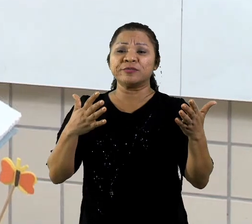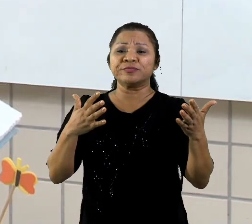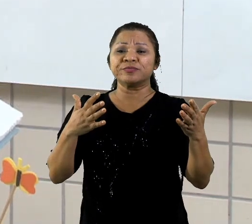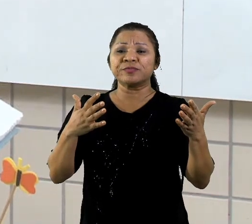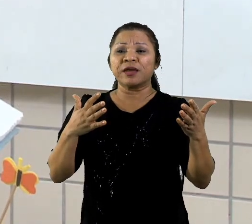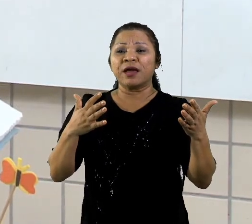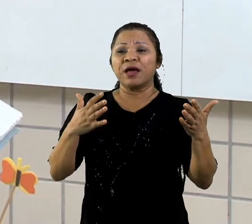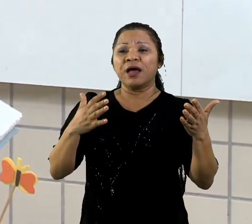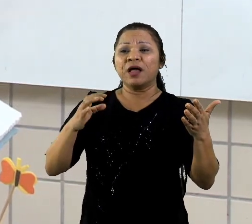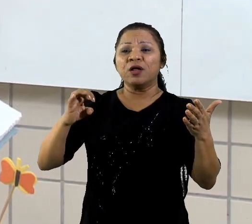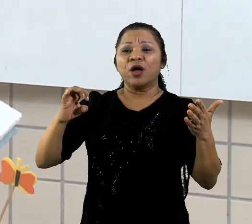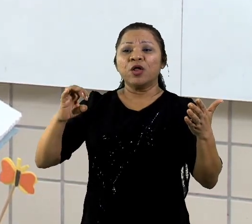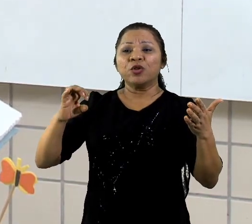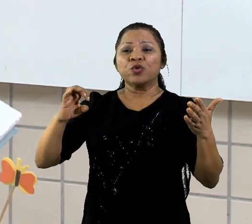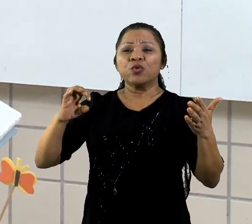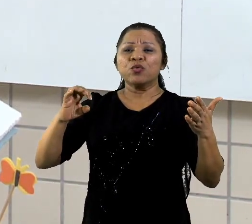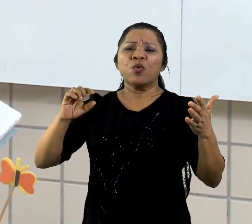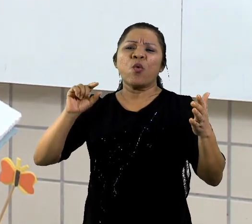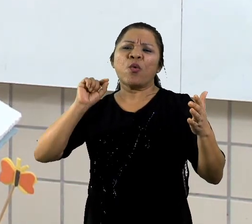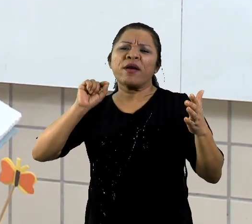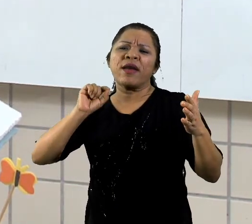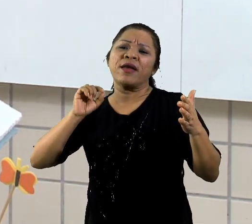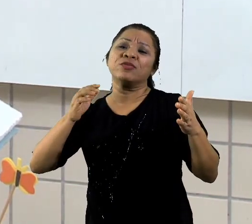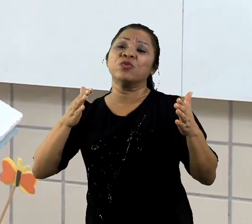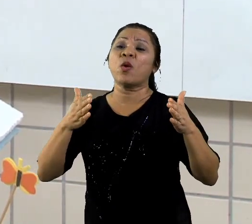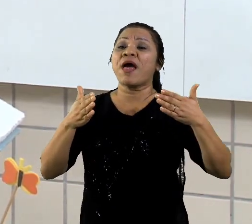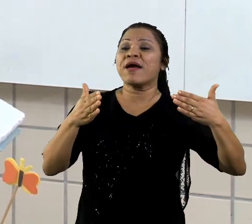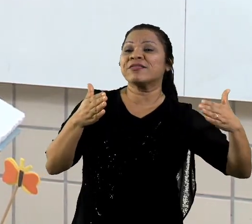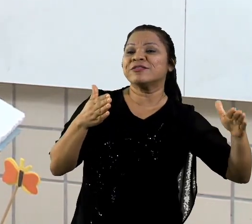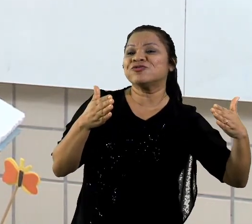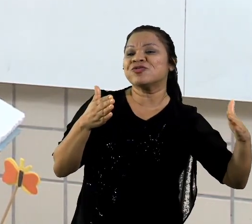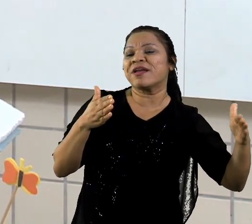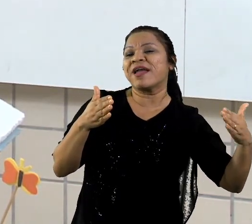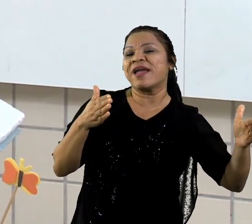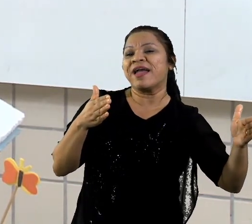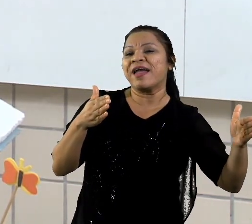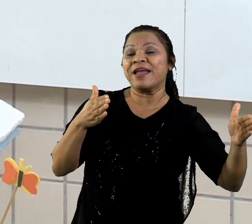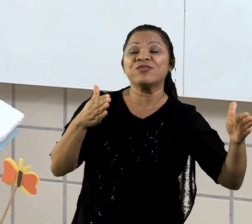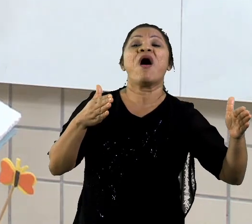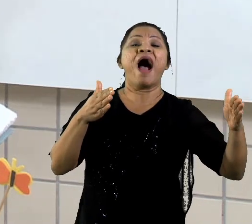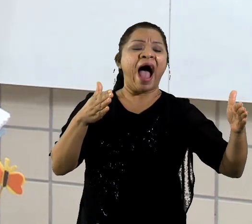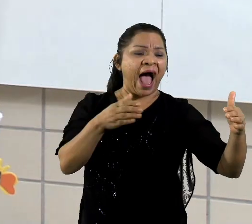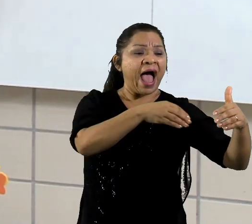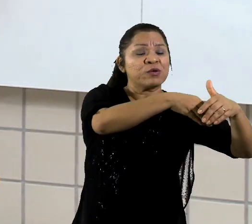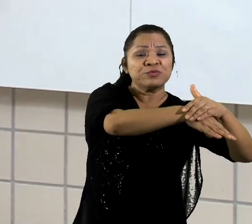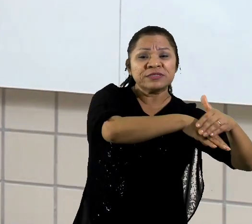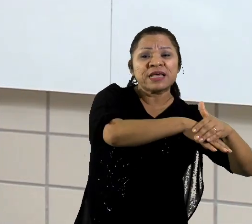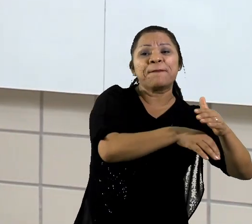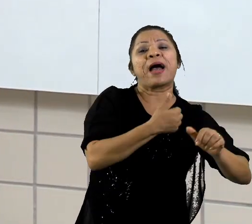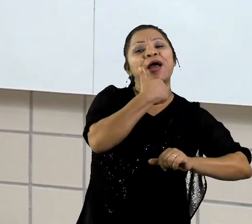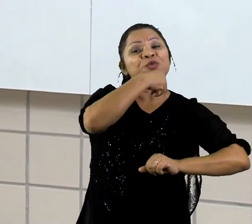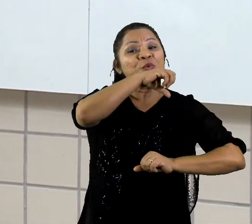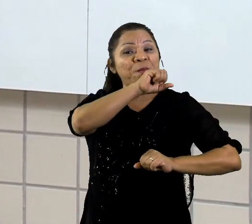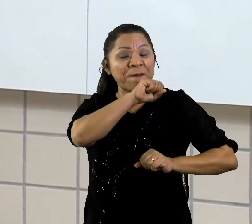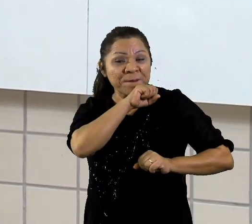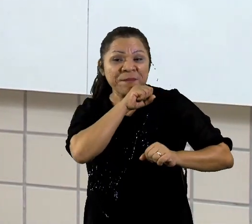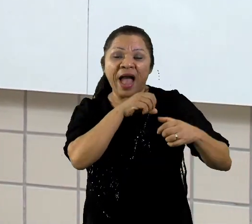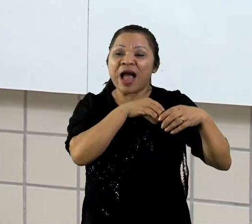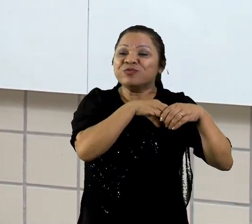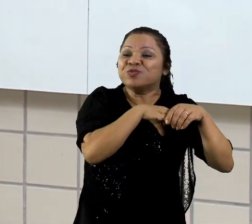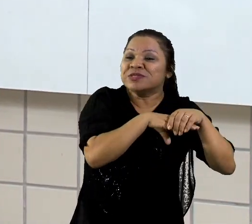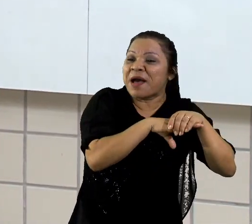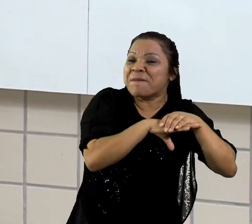Pense comigo aí. O sapato do papai. O papai sempre deixa sapato do lado esquerdo